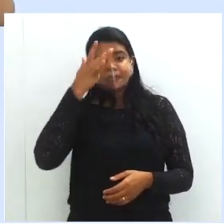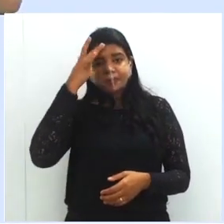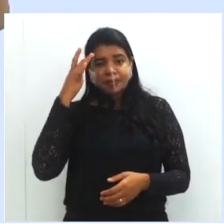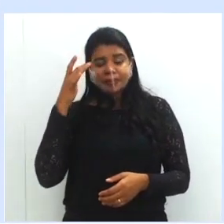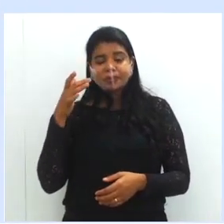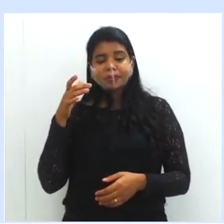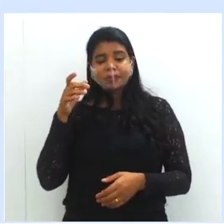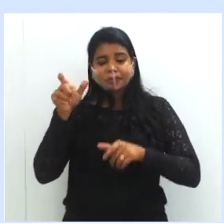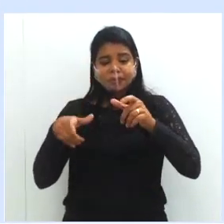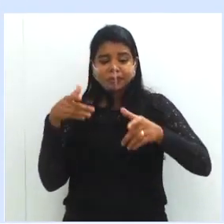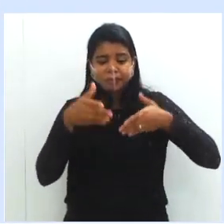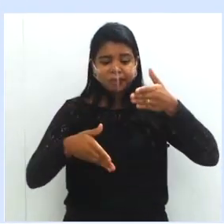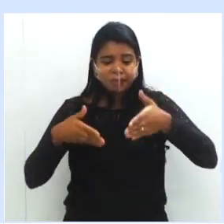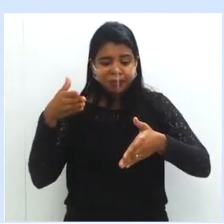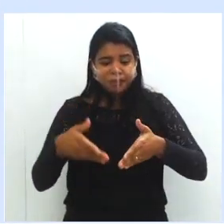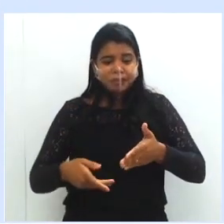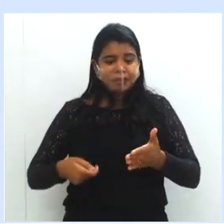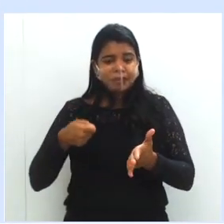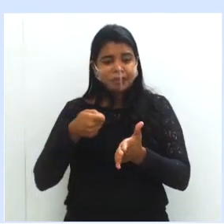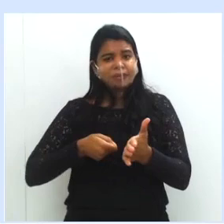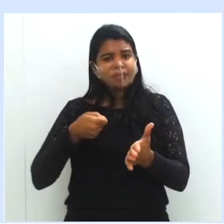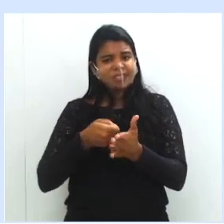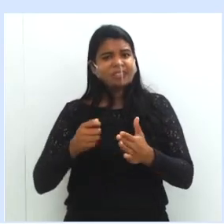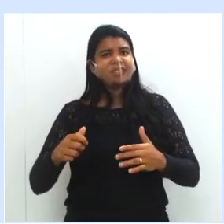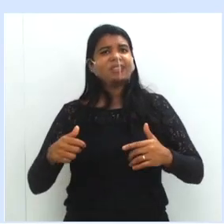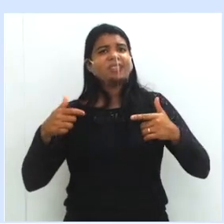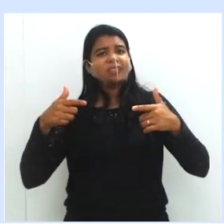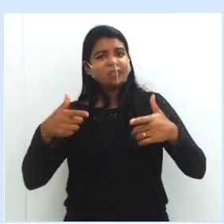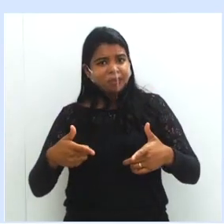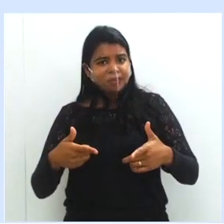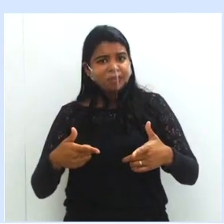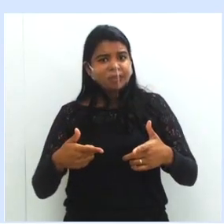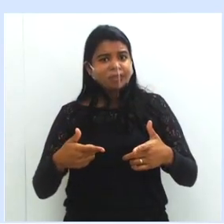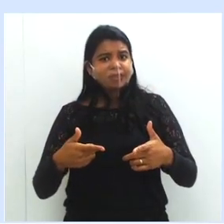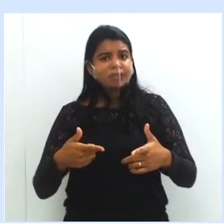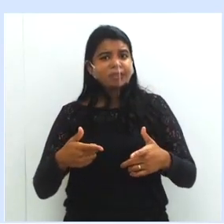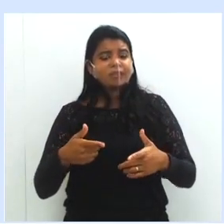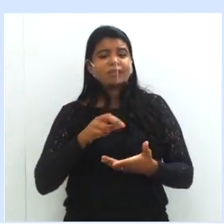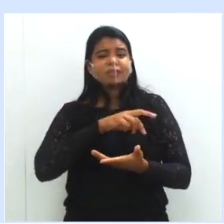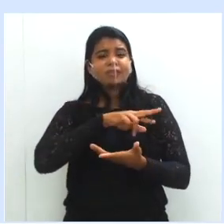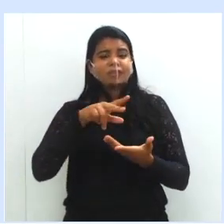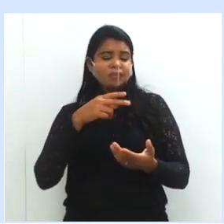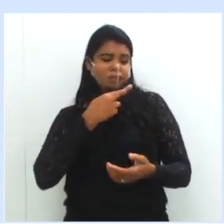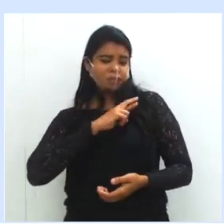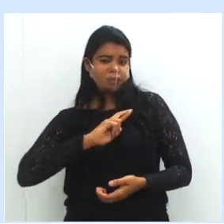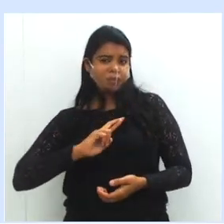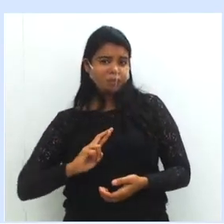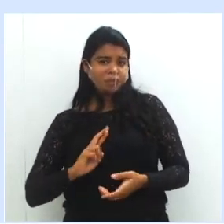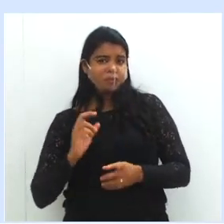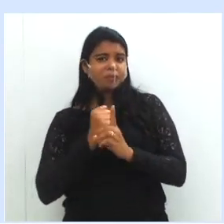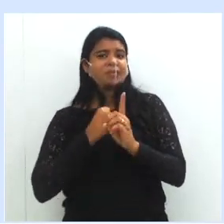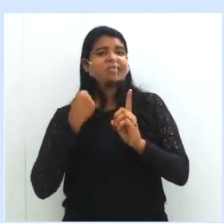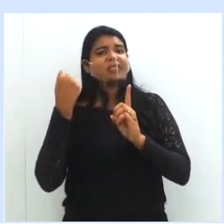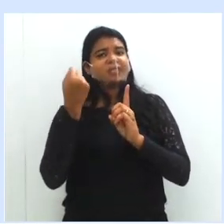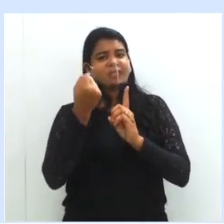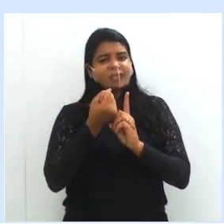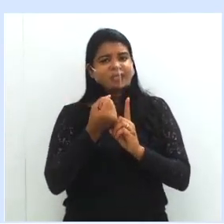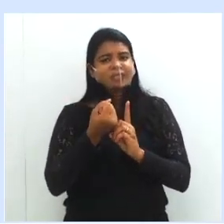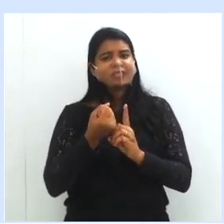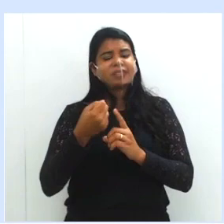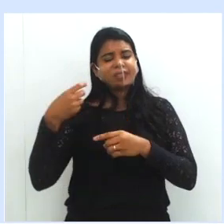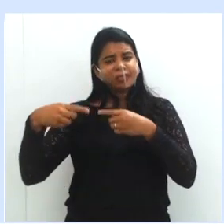já reivindicavam uma maior participação das religiões dentro de quê? Do âmbito social,